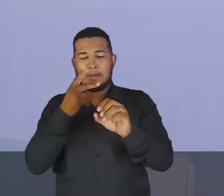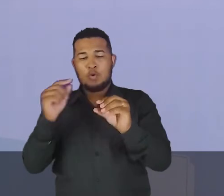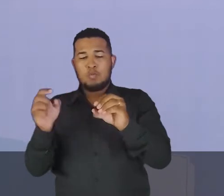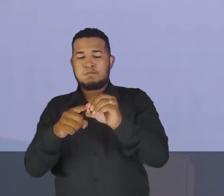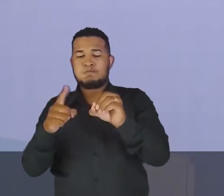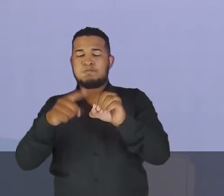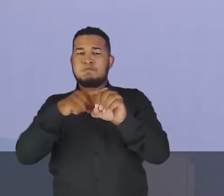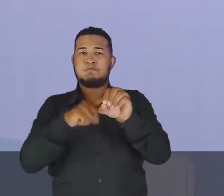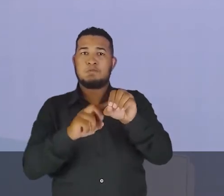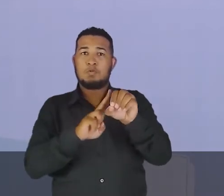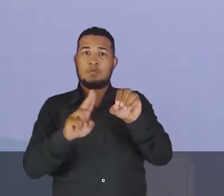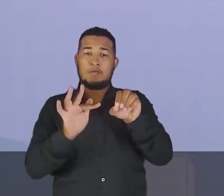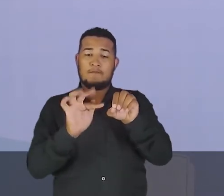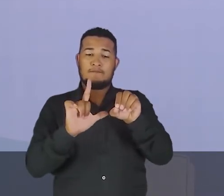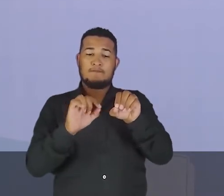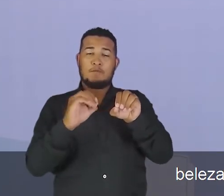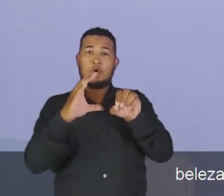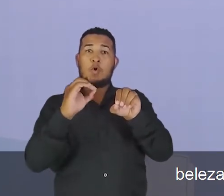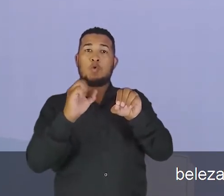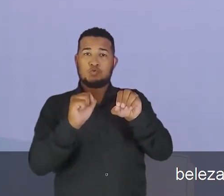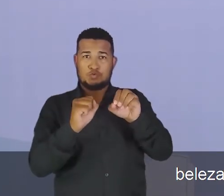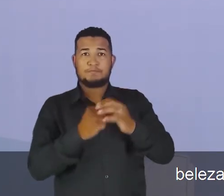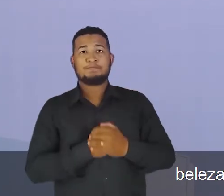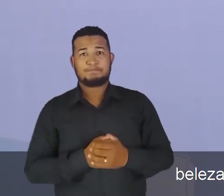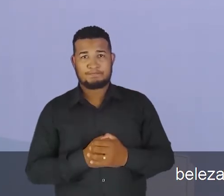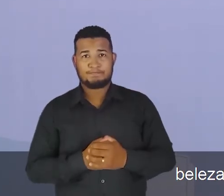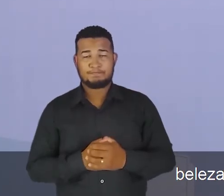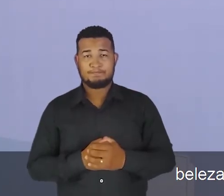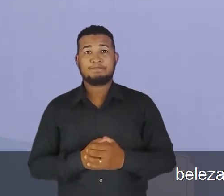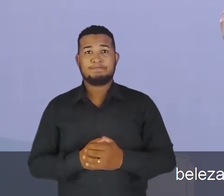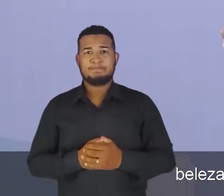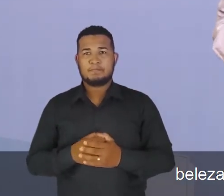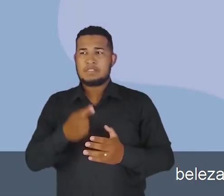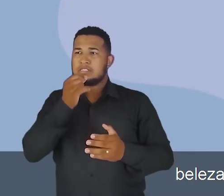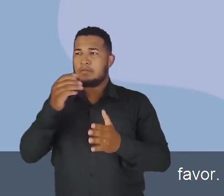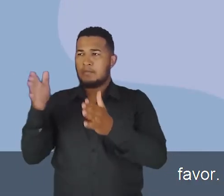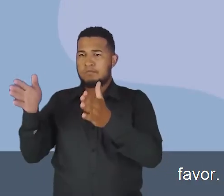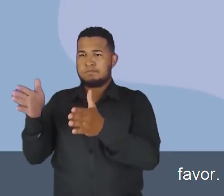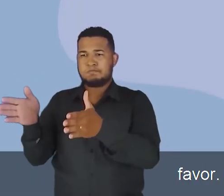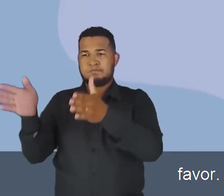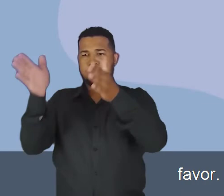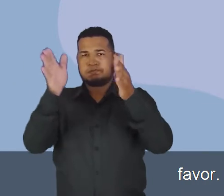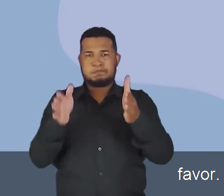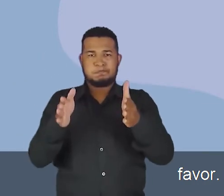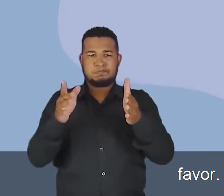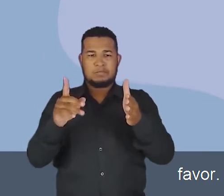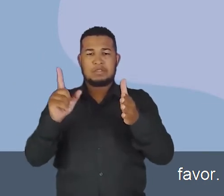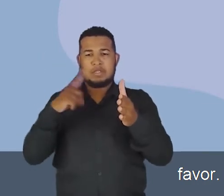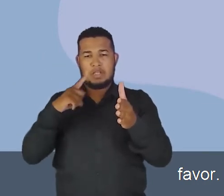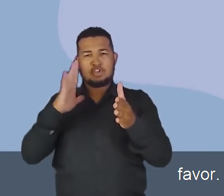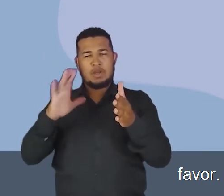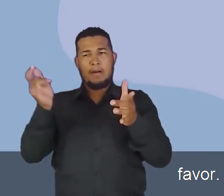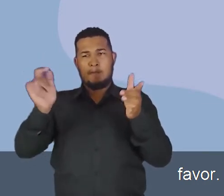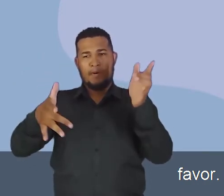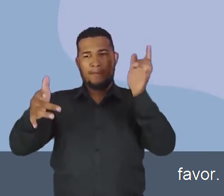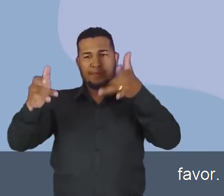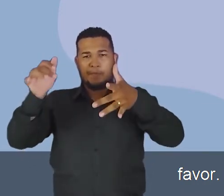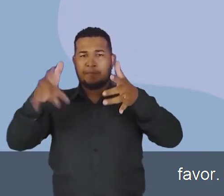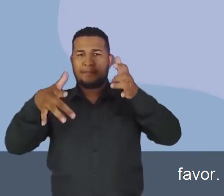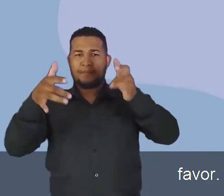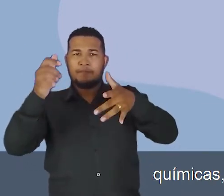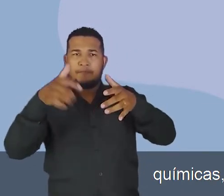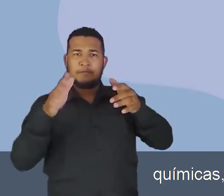maiores chamadas de flocos, beleza? Agora vamos para a próxima etapa, olha na imagem, por favor. Essa água, depois que foi adicionada,